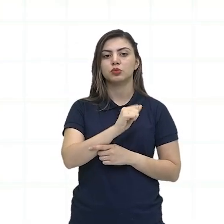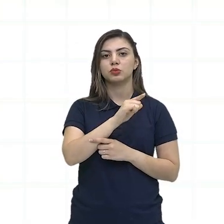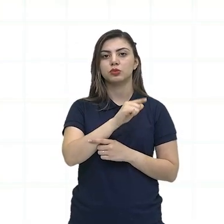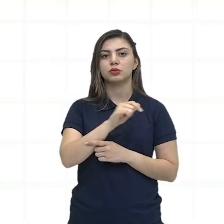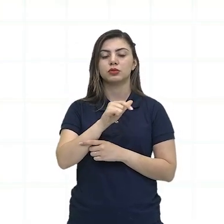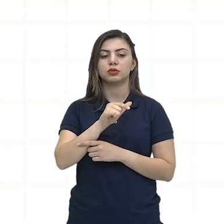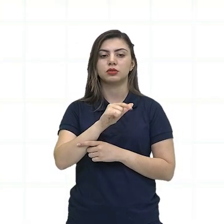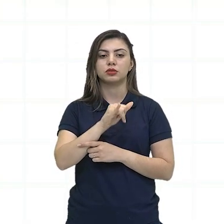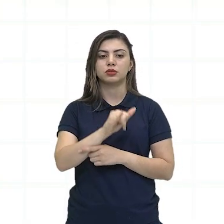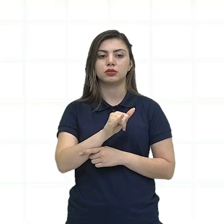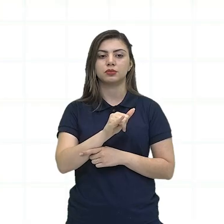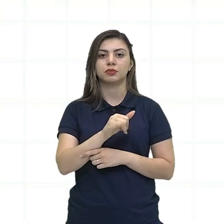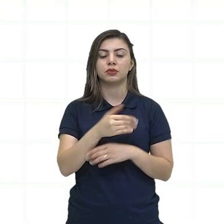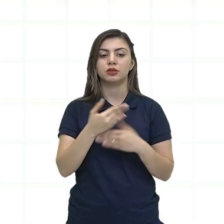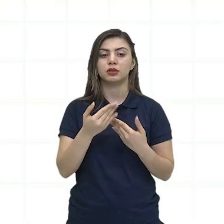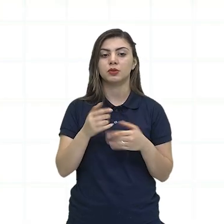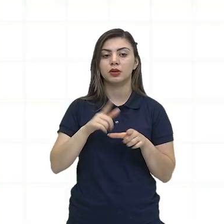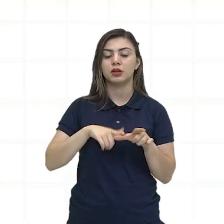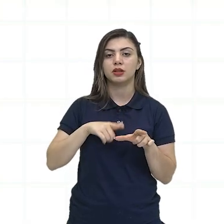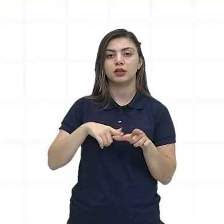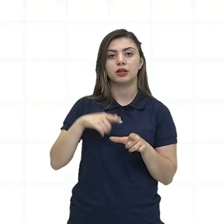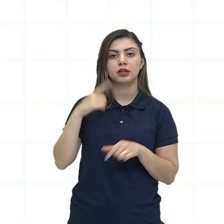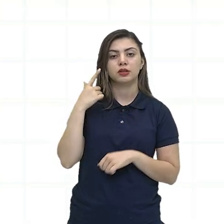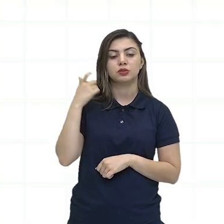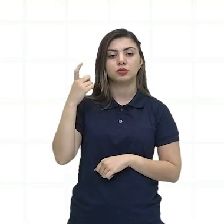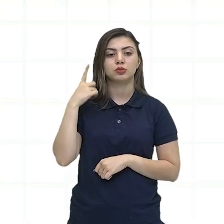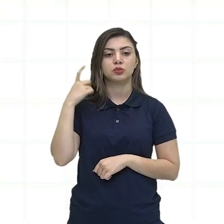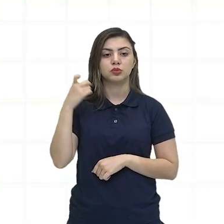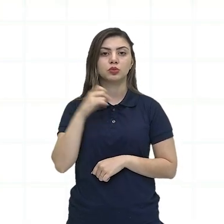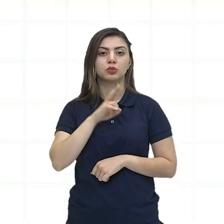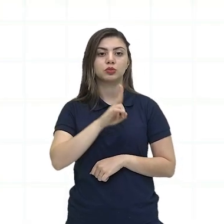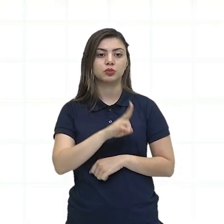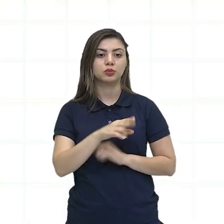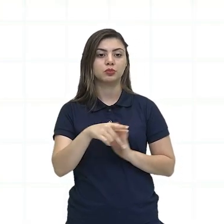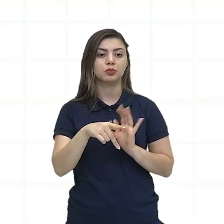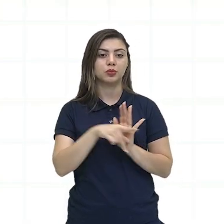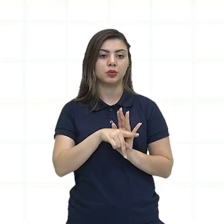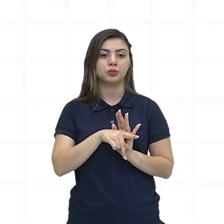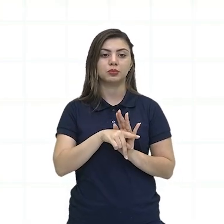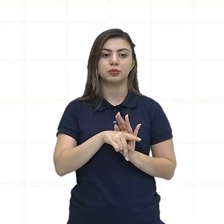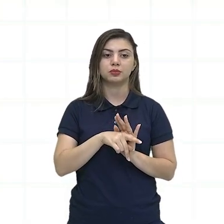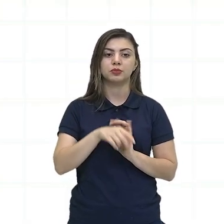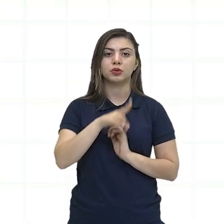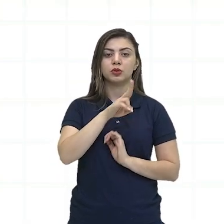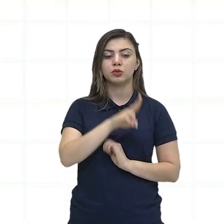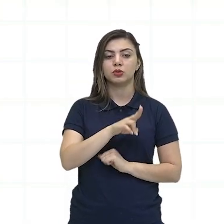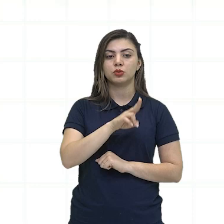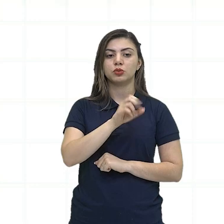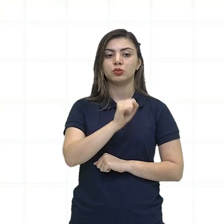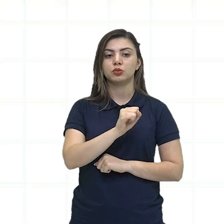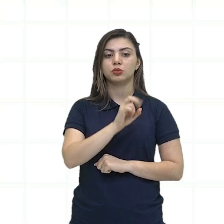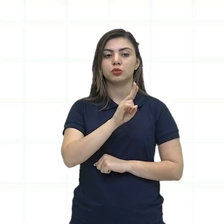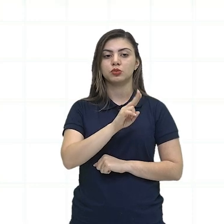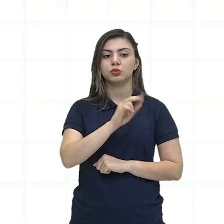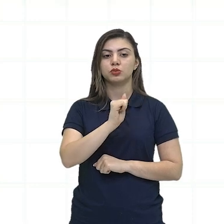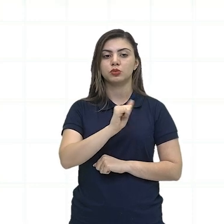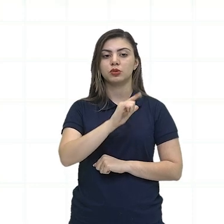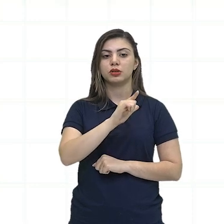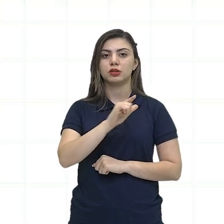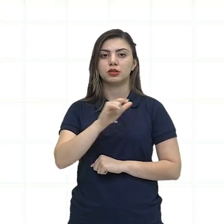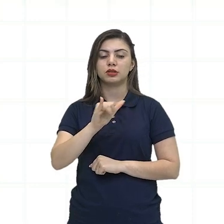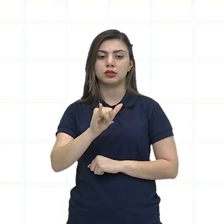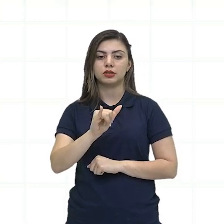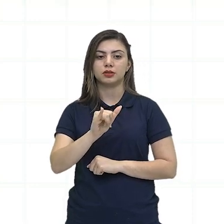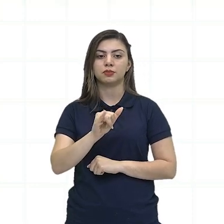esse U, a gente fala you, e esse S, usually, tem o som de J,